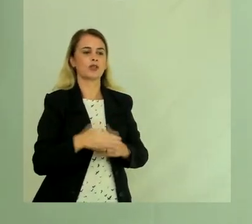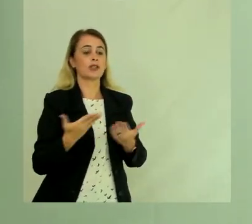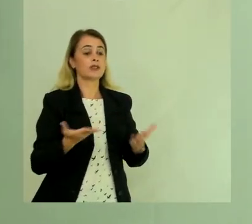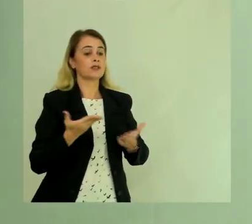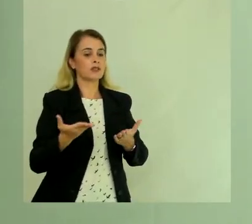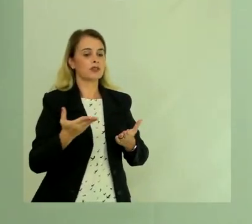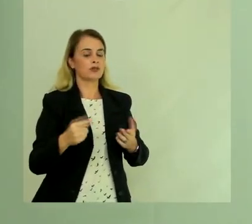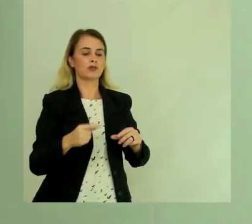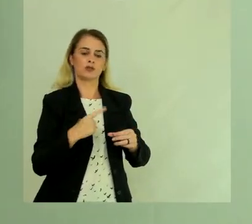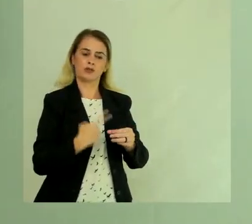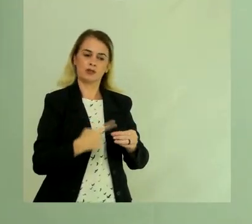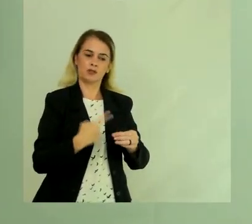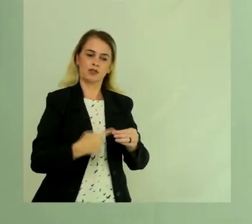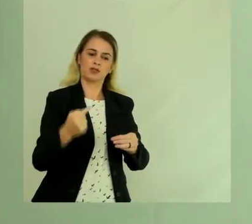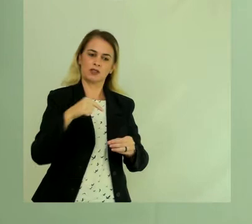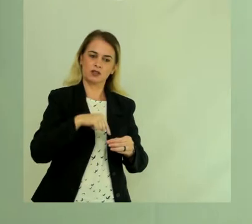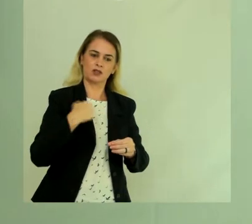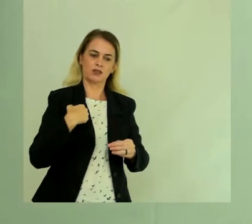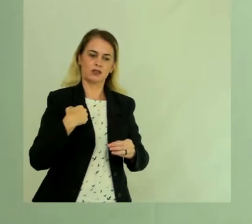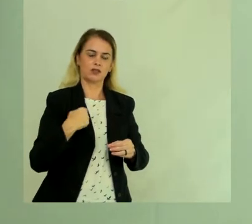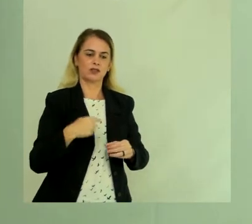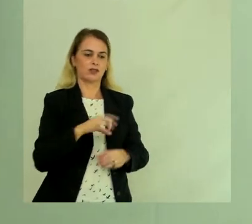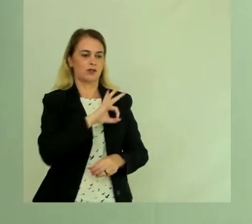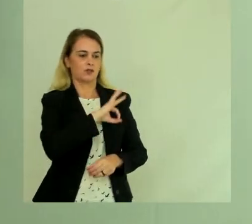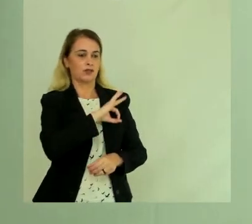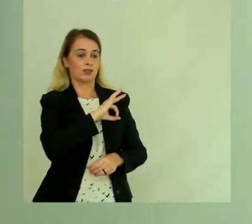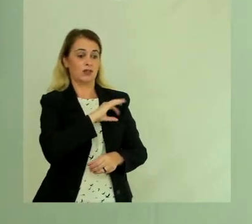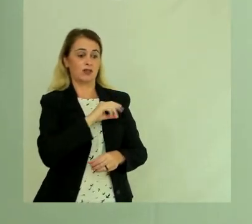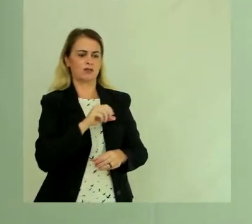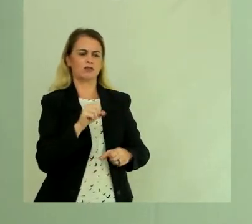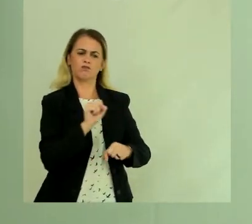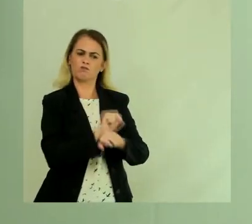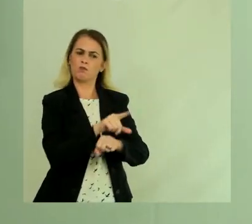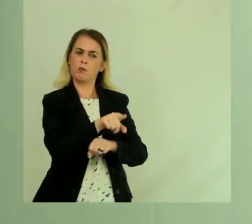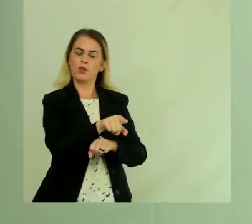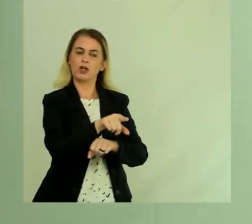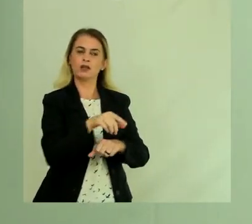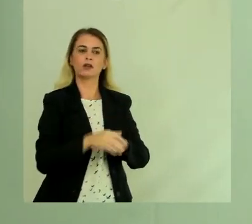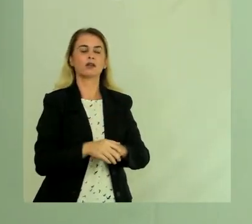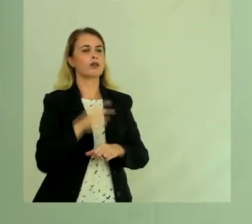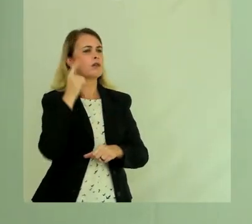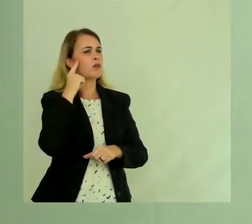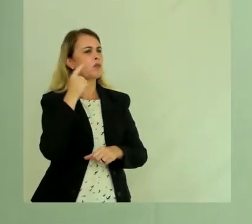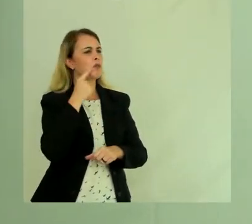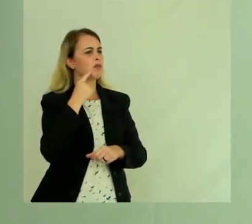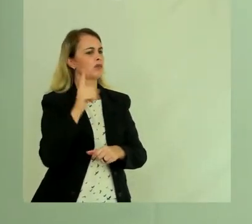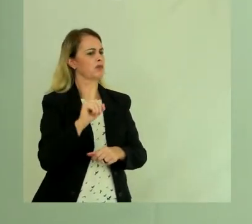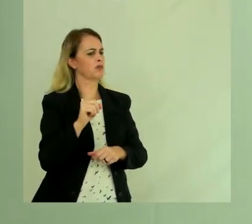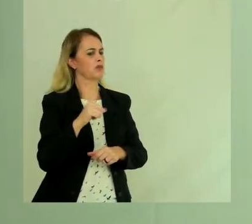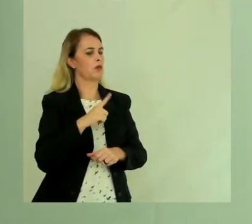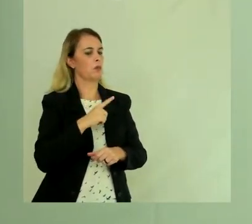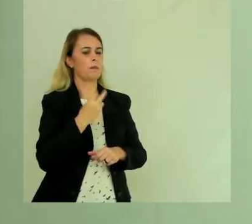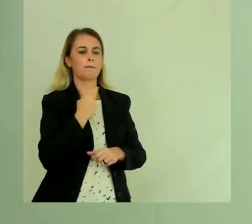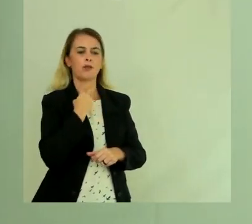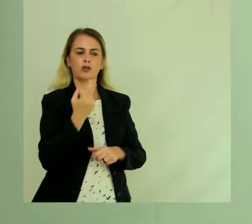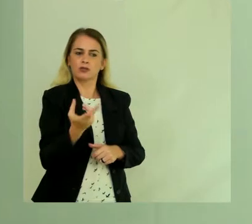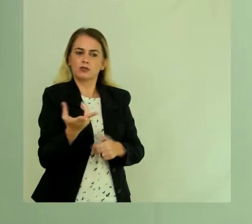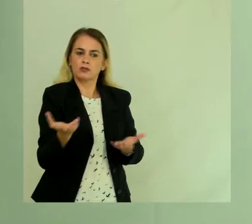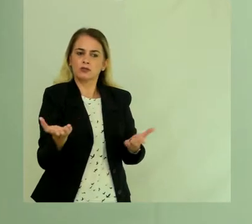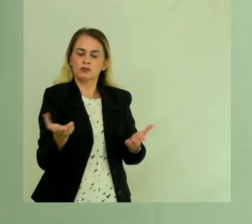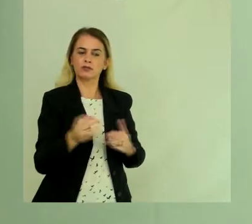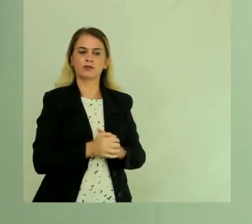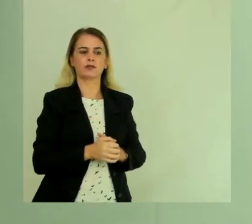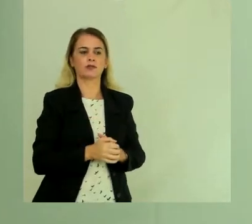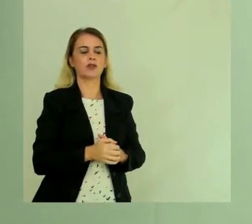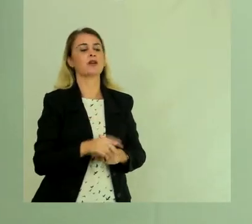quando, na minha cidade, ele é barrado pelos policiais por achar que ele é surdo e não ter conseguido tirar essa carteira. Mas